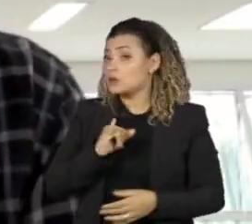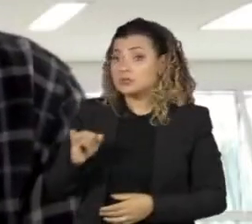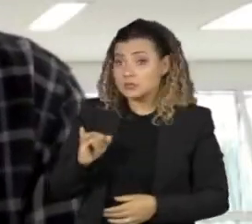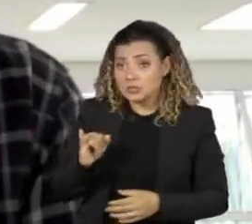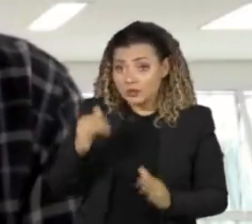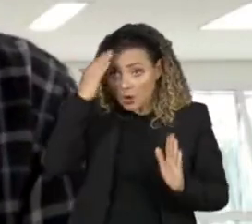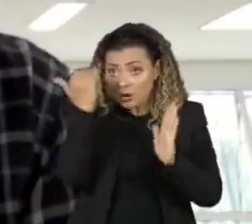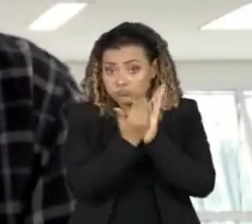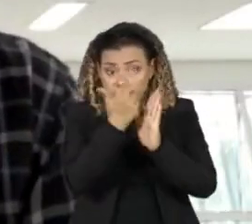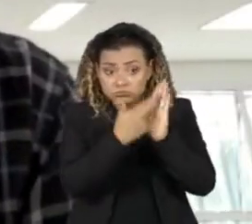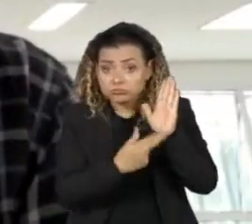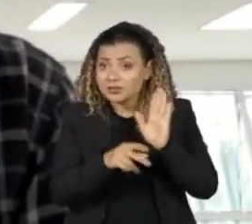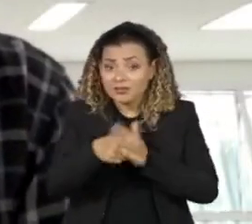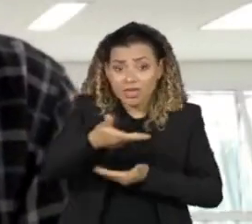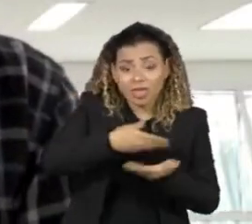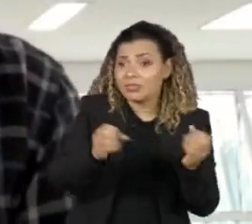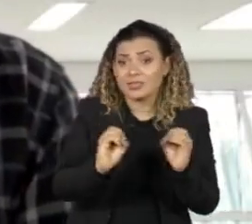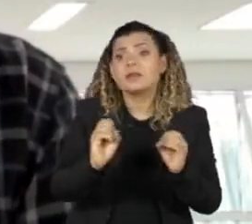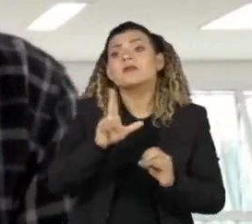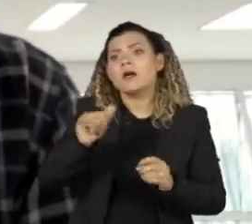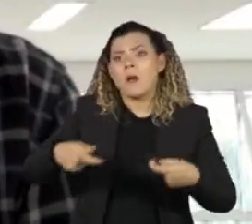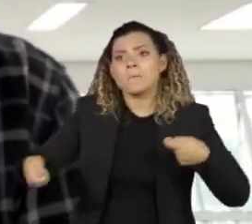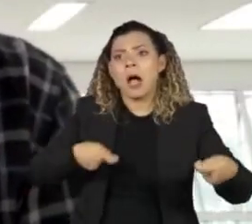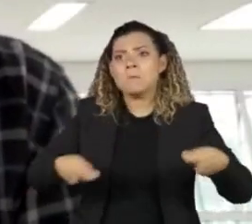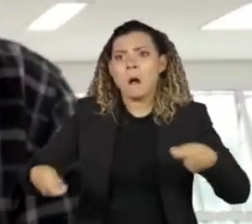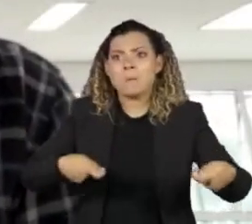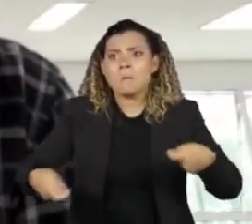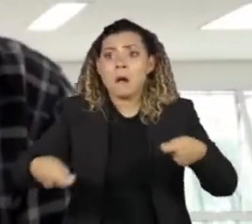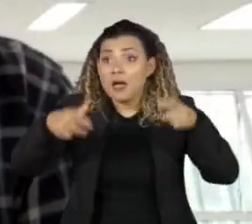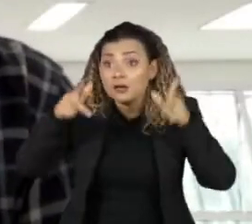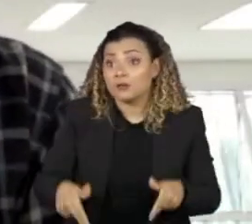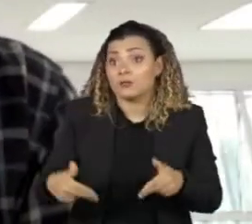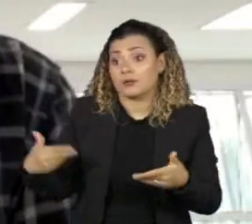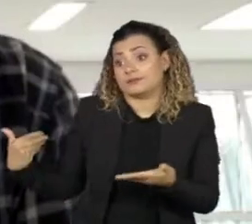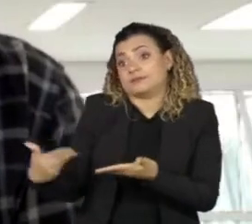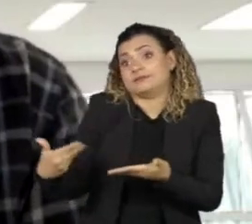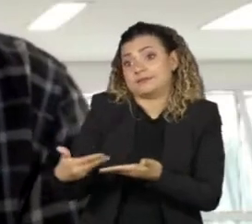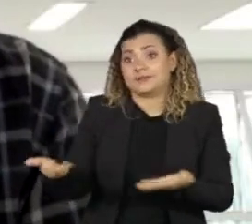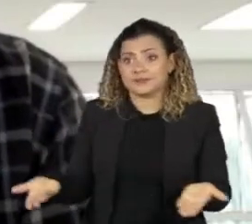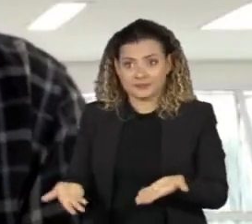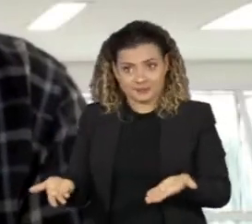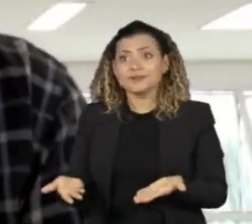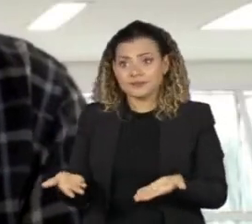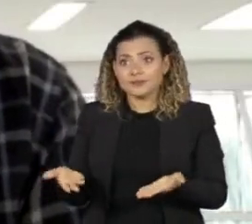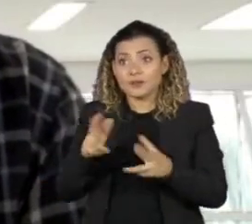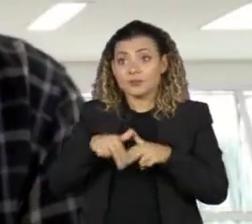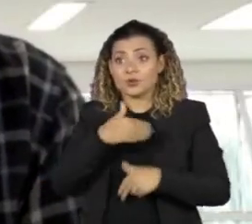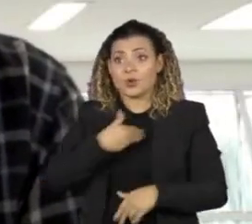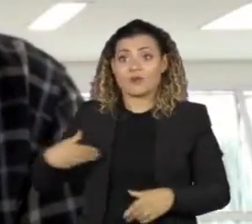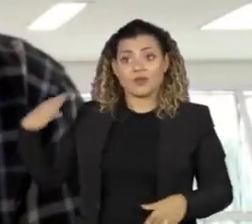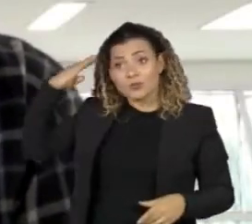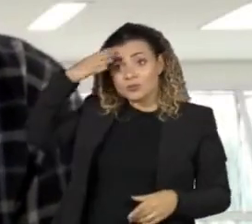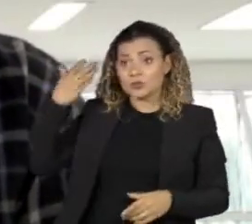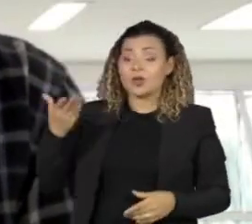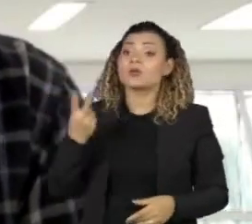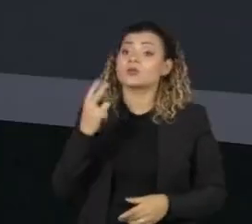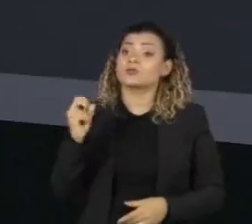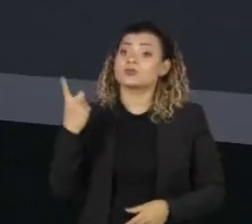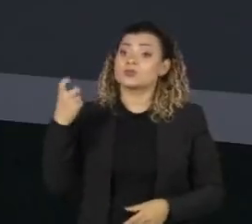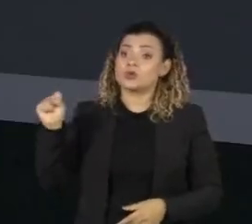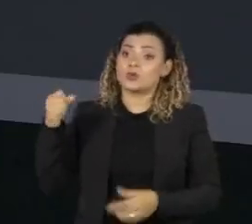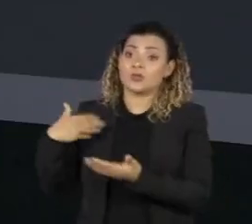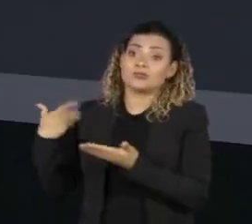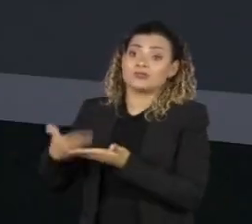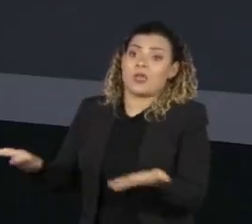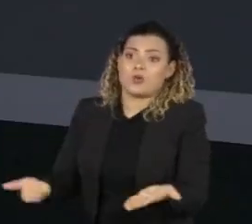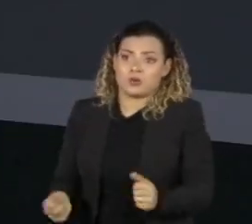contrário, nós teremos relações de conflito, como essas que foram promovidas pelo governo Bolsonaro desde 2018. E